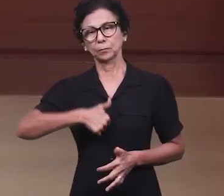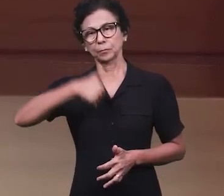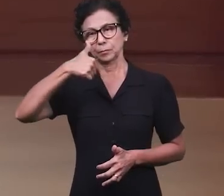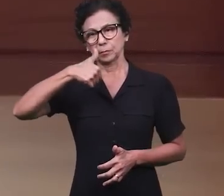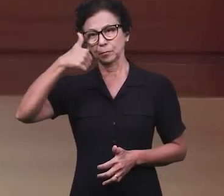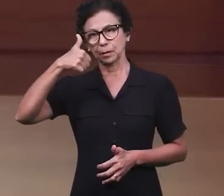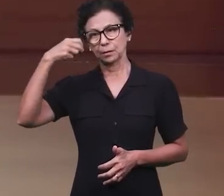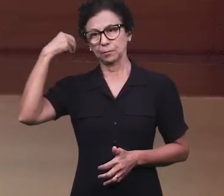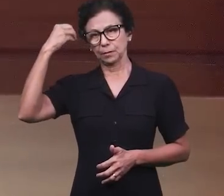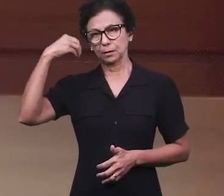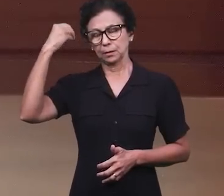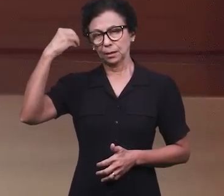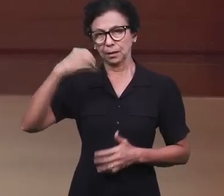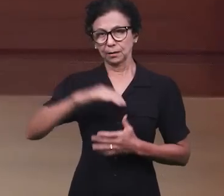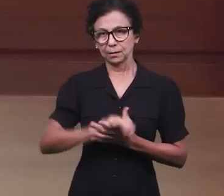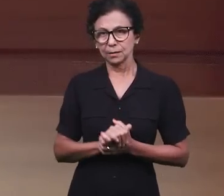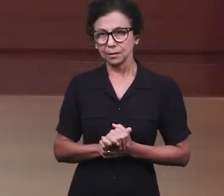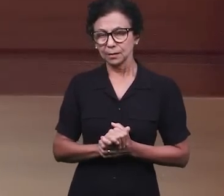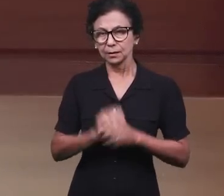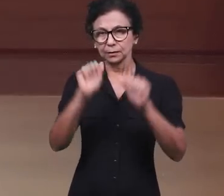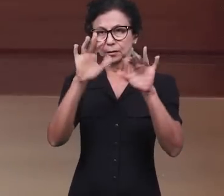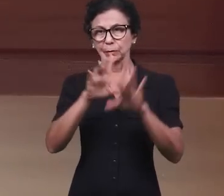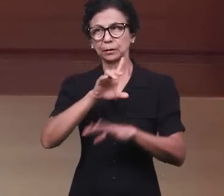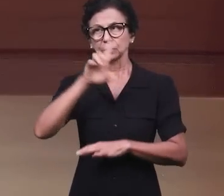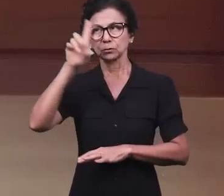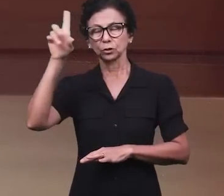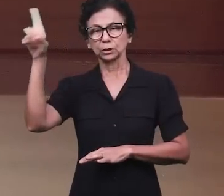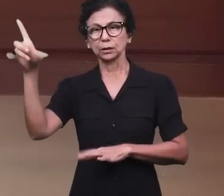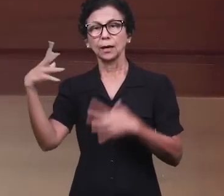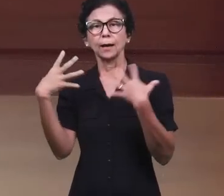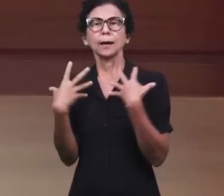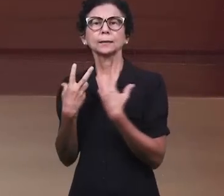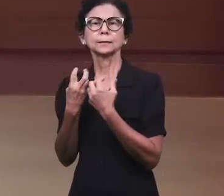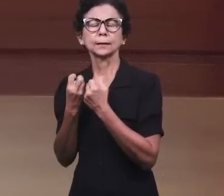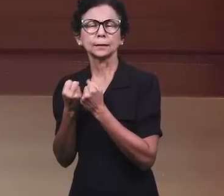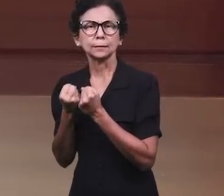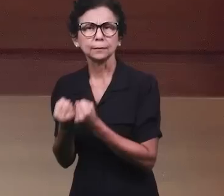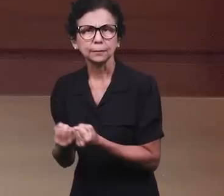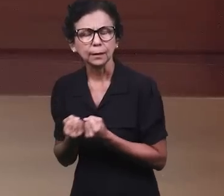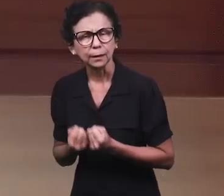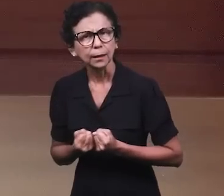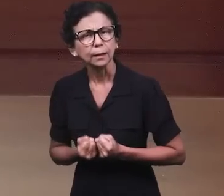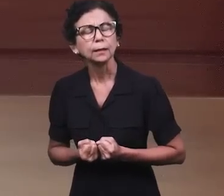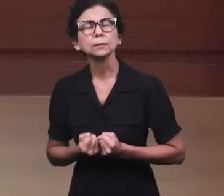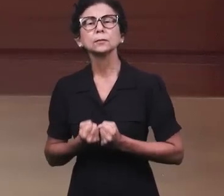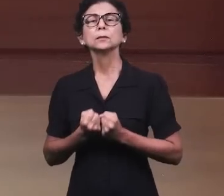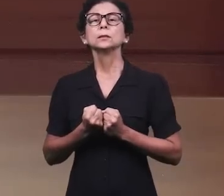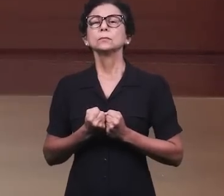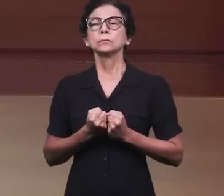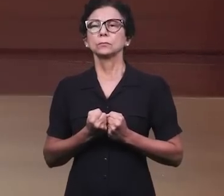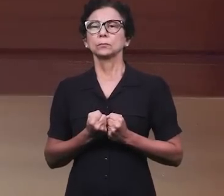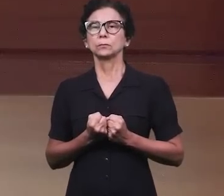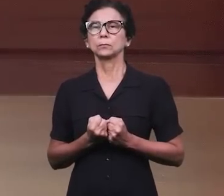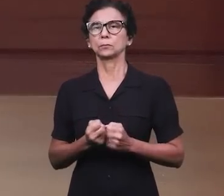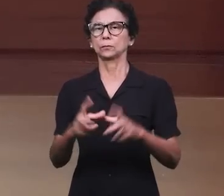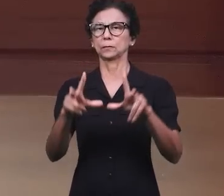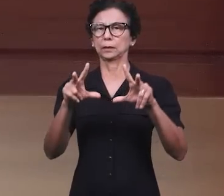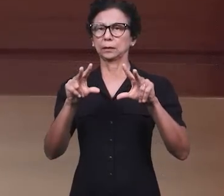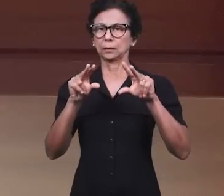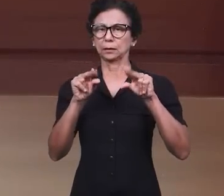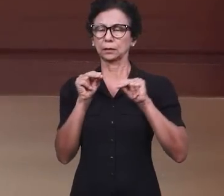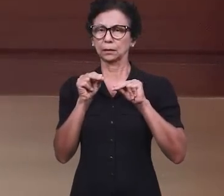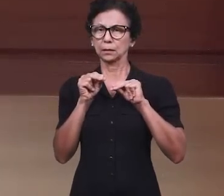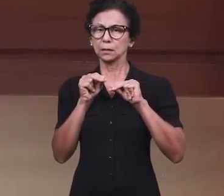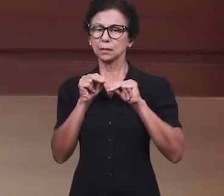primeiro viver a bênção, né? Tomar posse da herança que Deus tem para a nossa vida, para